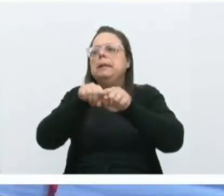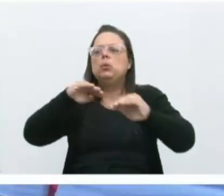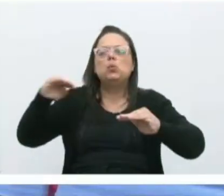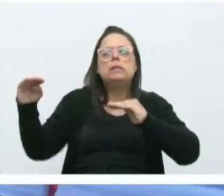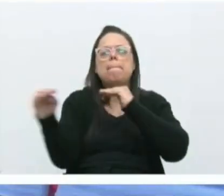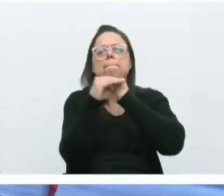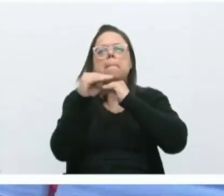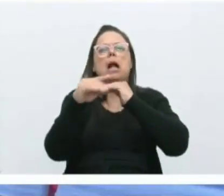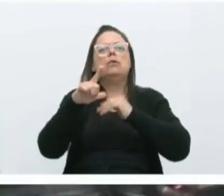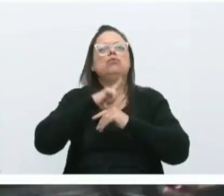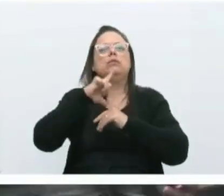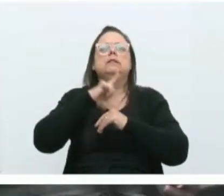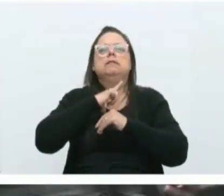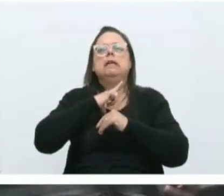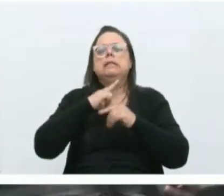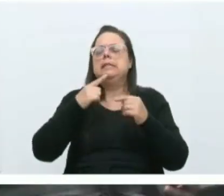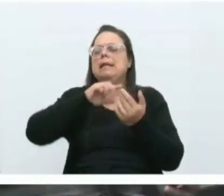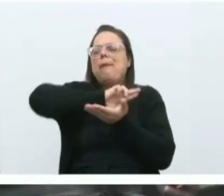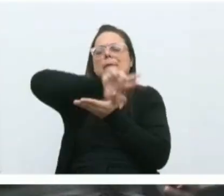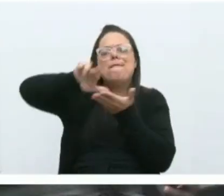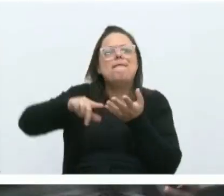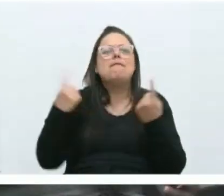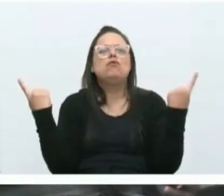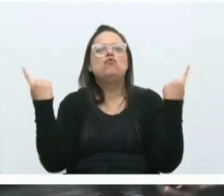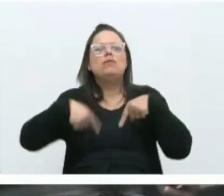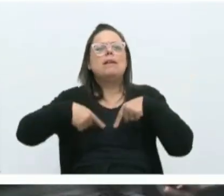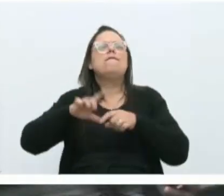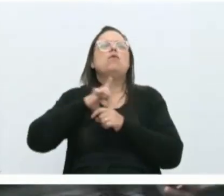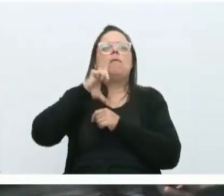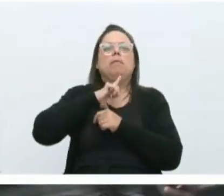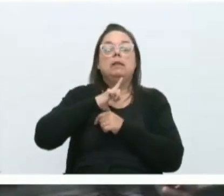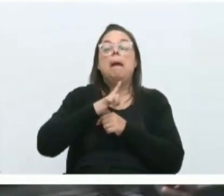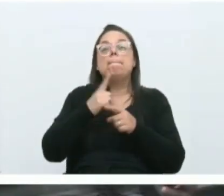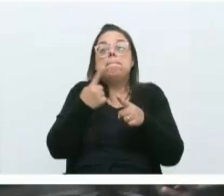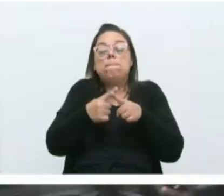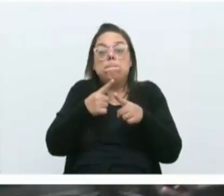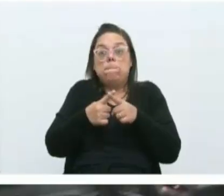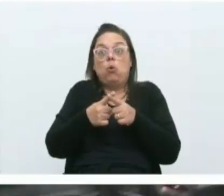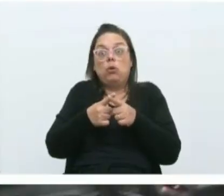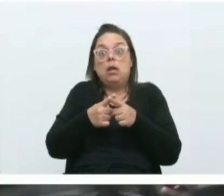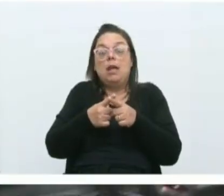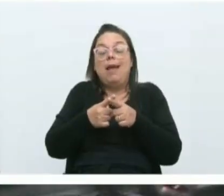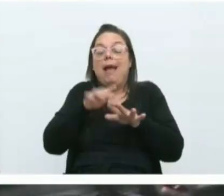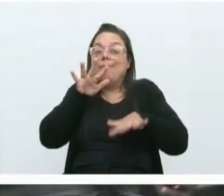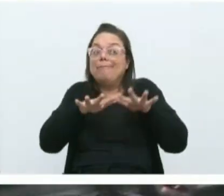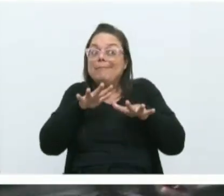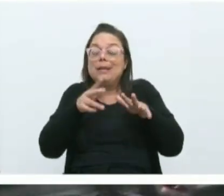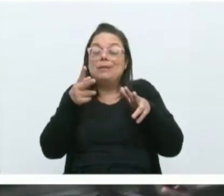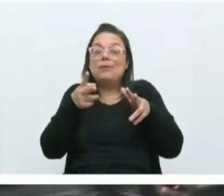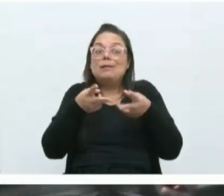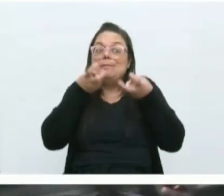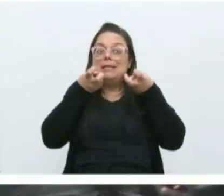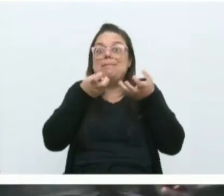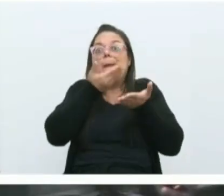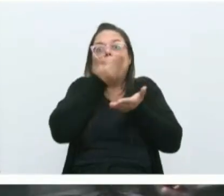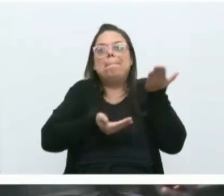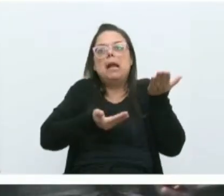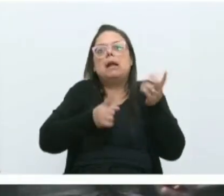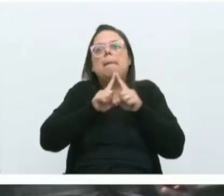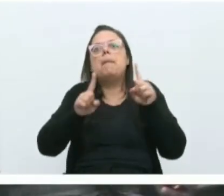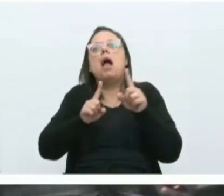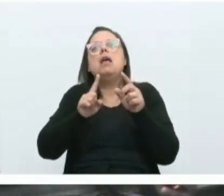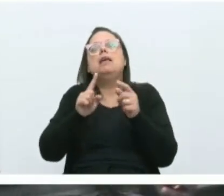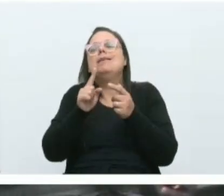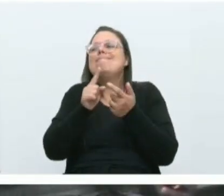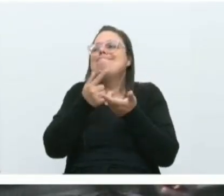que isso iria ocorrer, dessa lógica que está se mudando, porque você tem uma estimativa até de perca, mas você não é possível fazer uma